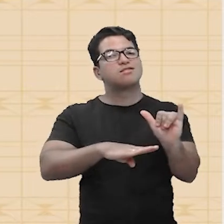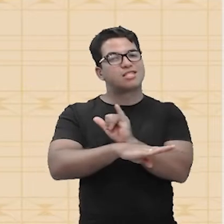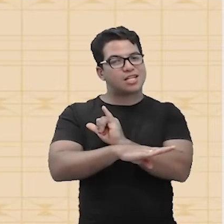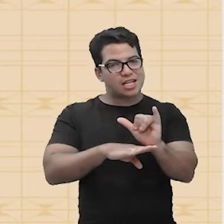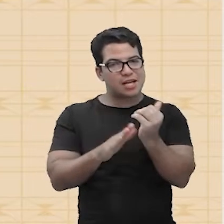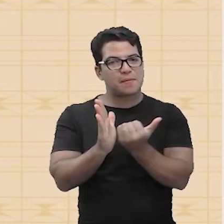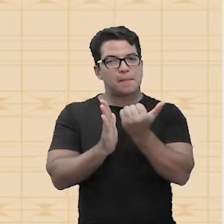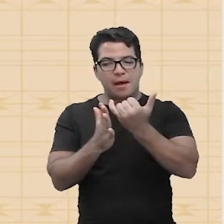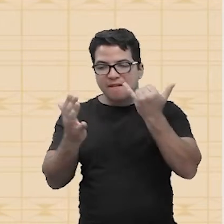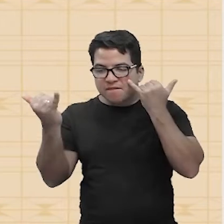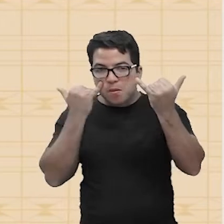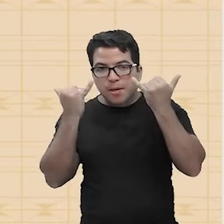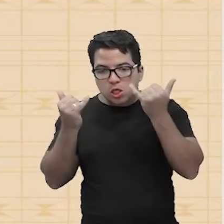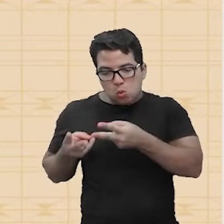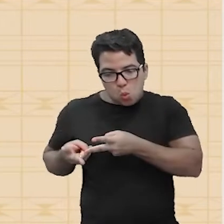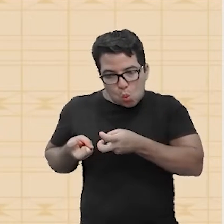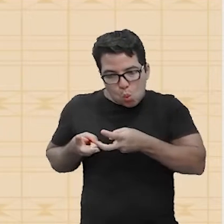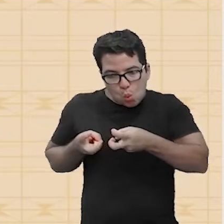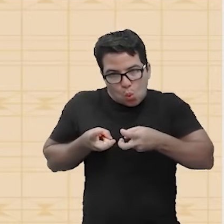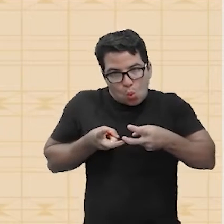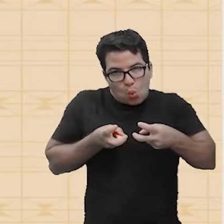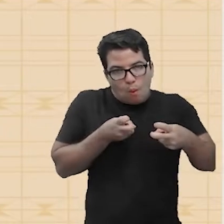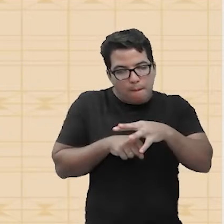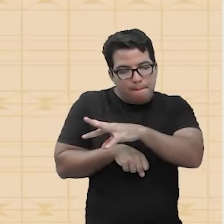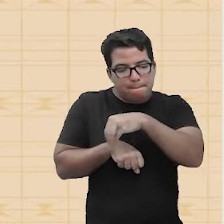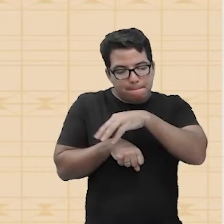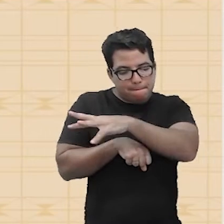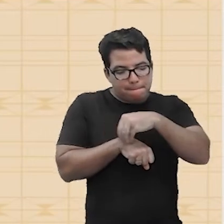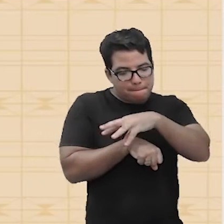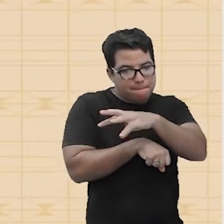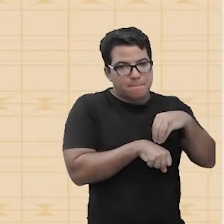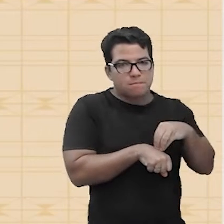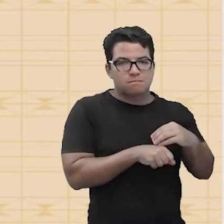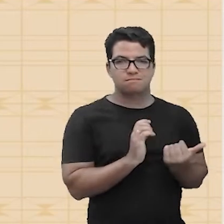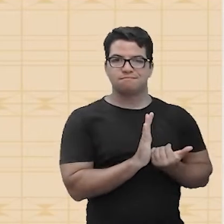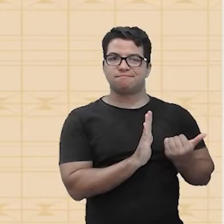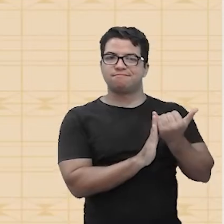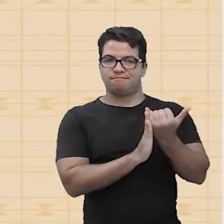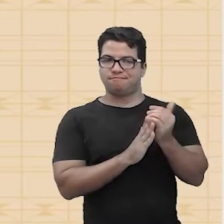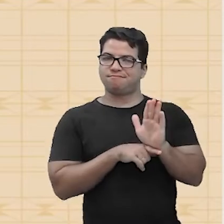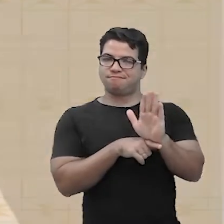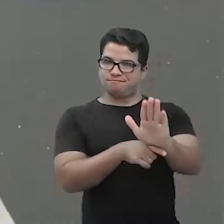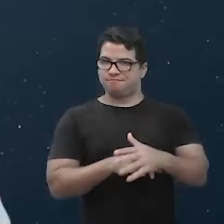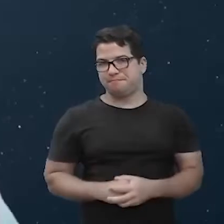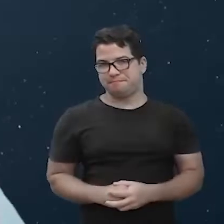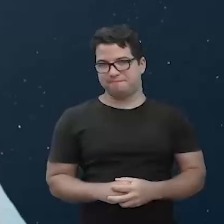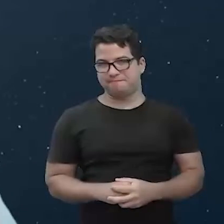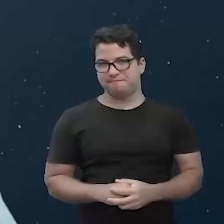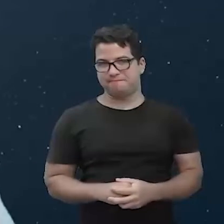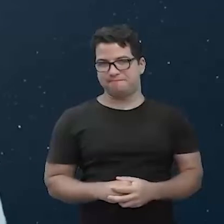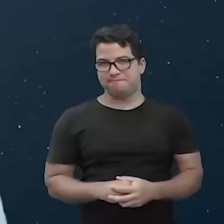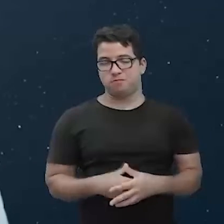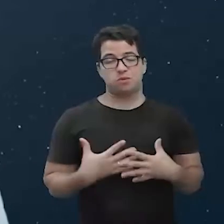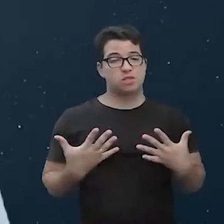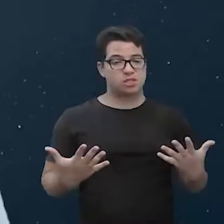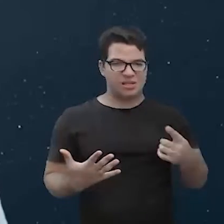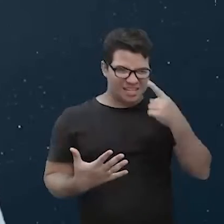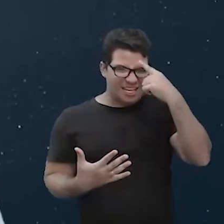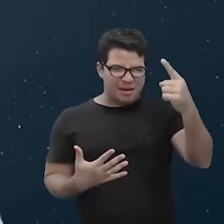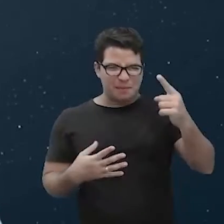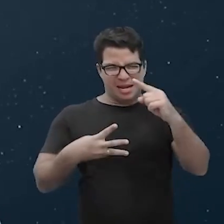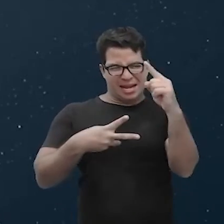a respeito do texto, da questão, tá? Toda questão na prova do Enem, ela vem ali